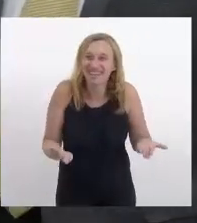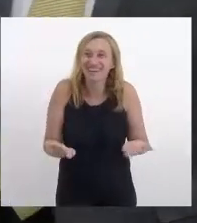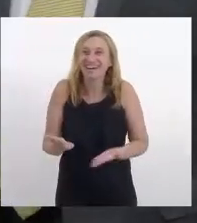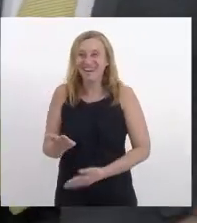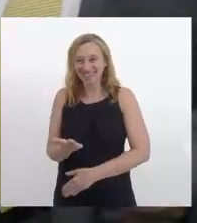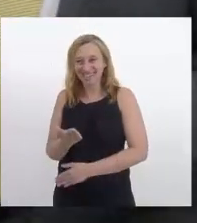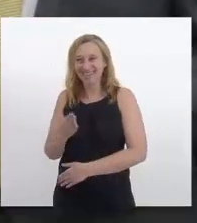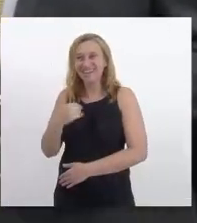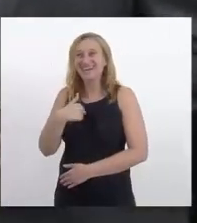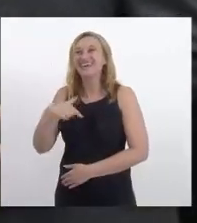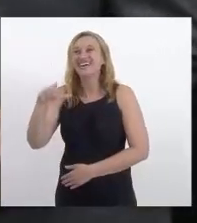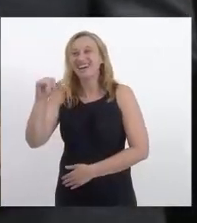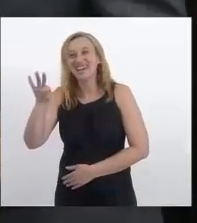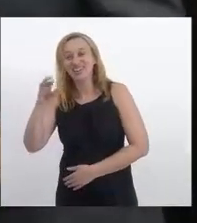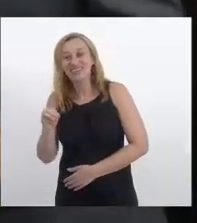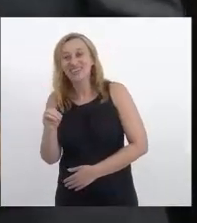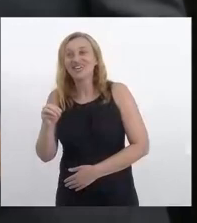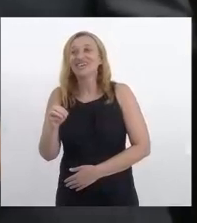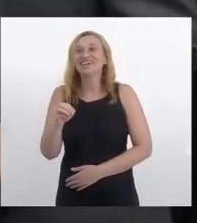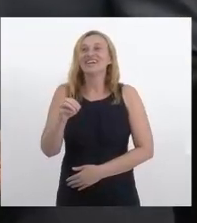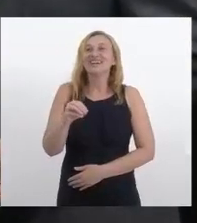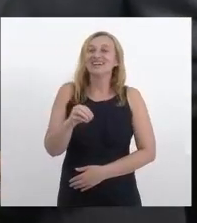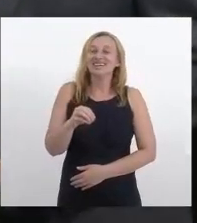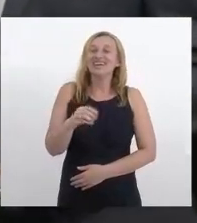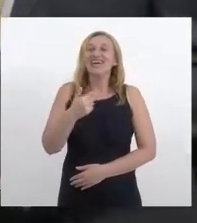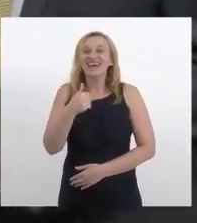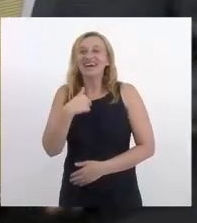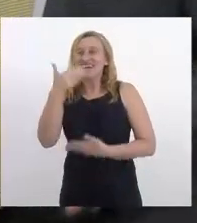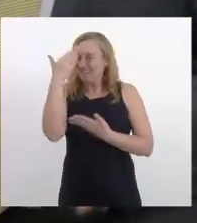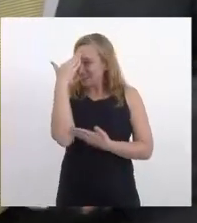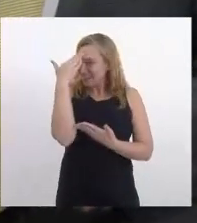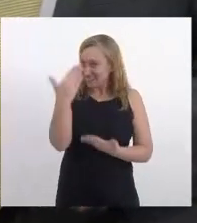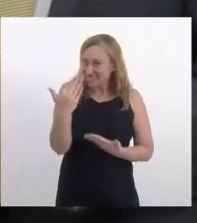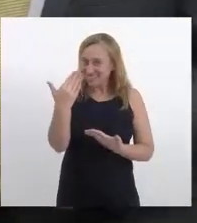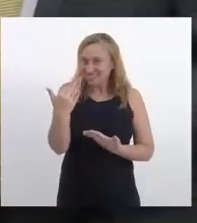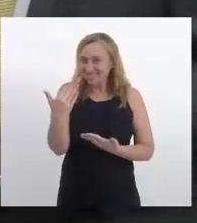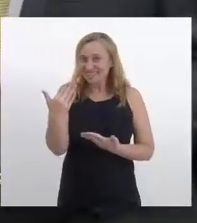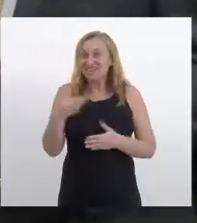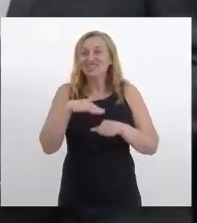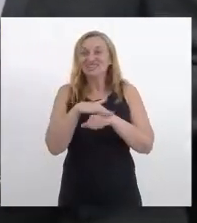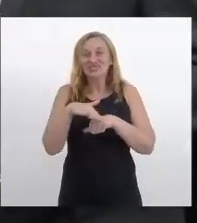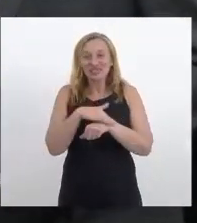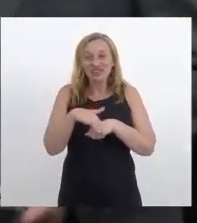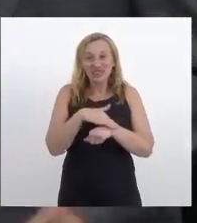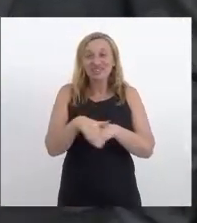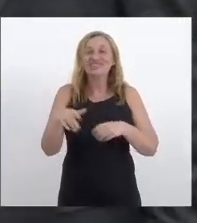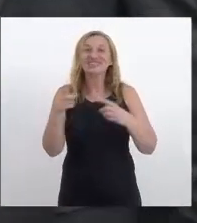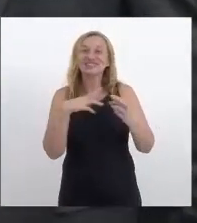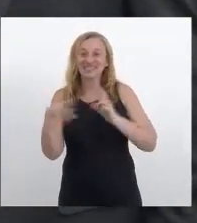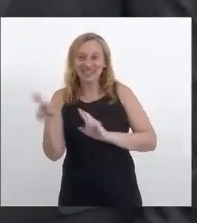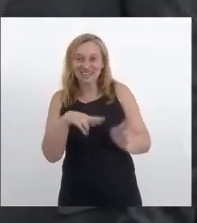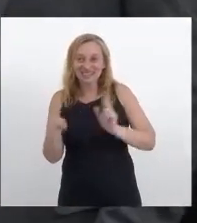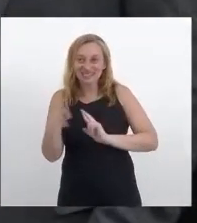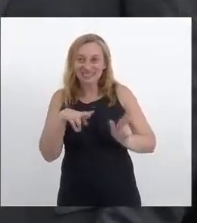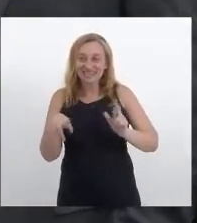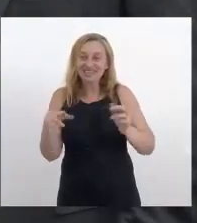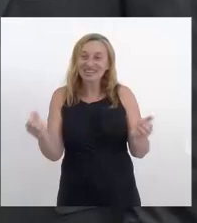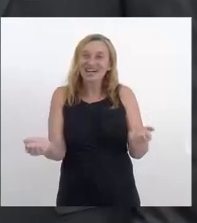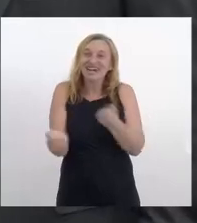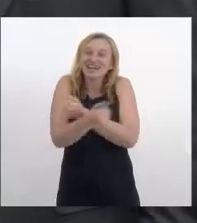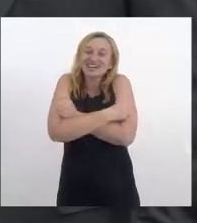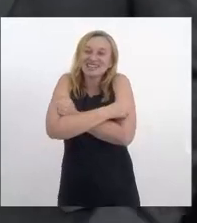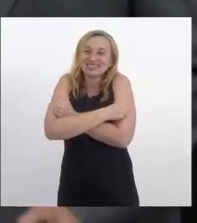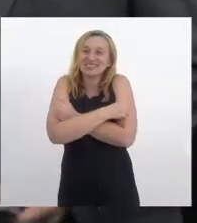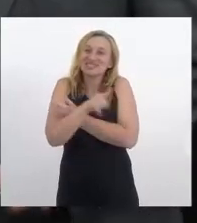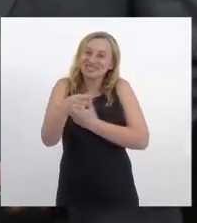considero um carioco da gema. Eu quero agradecer por essa conversa, esse relacionamento, por nos abraçar, por nos